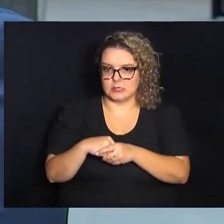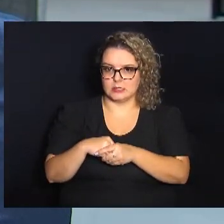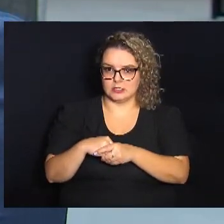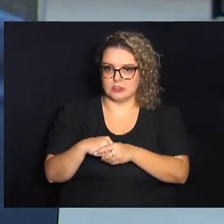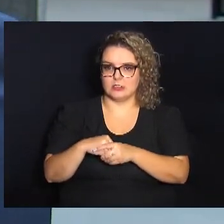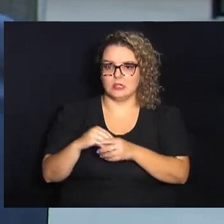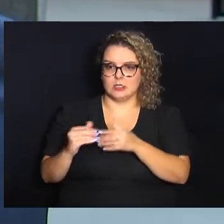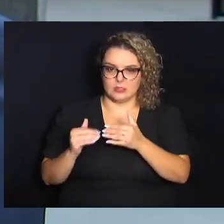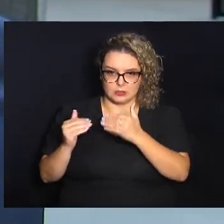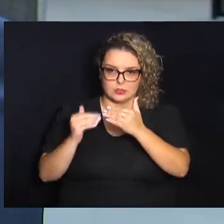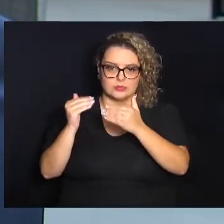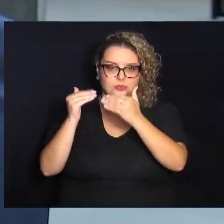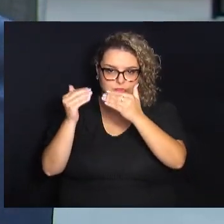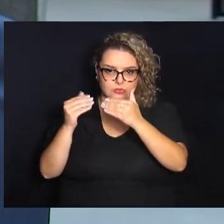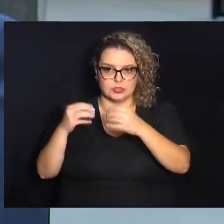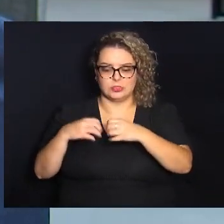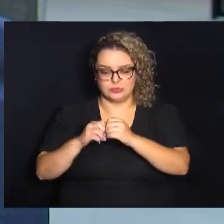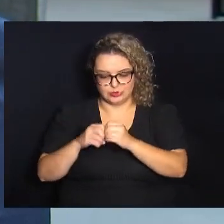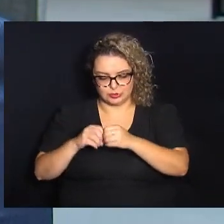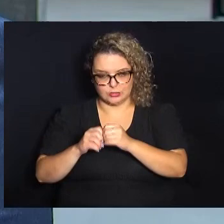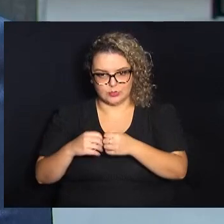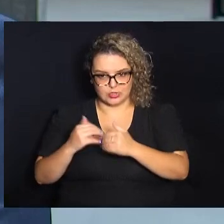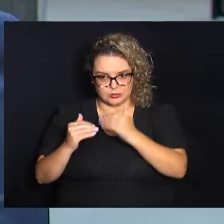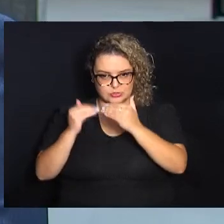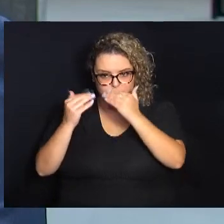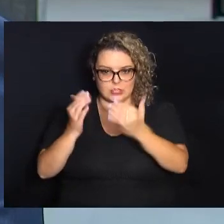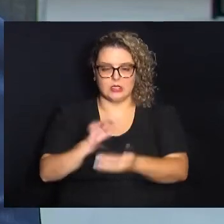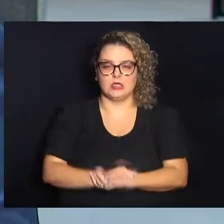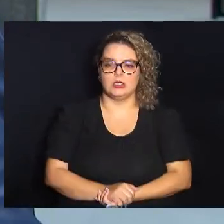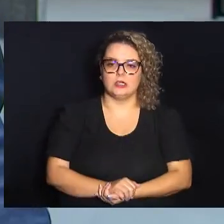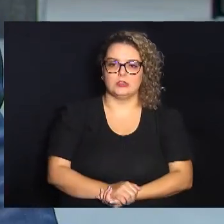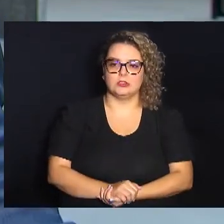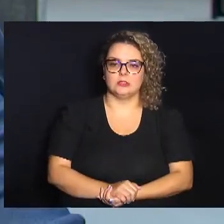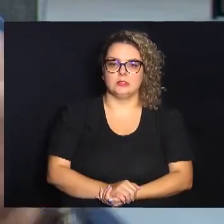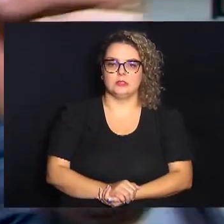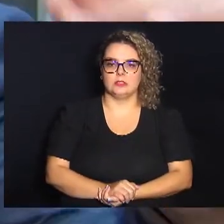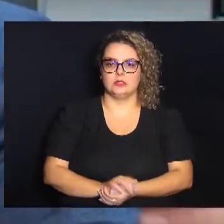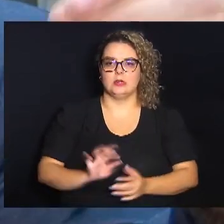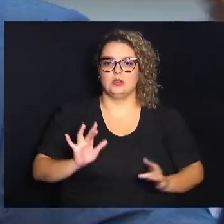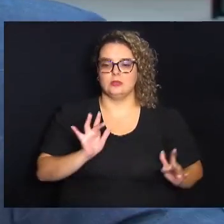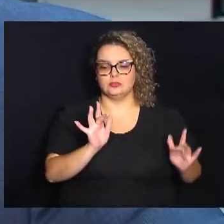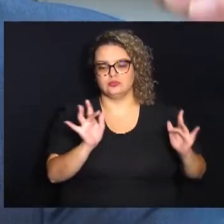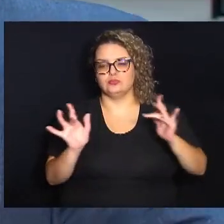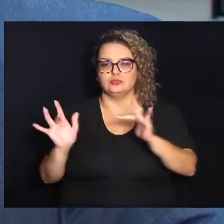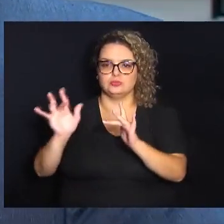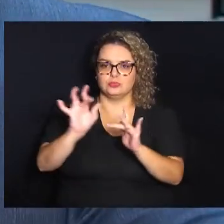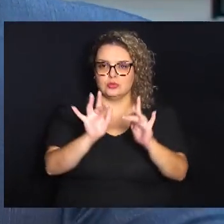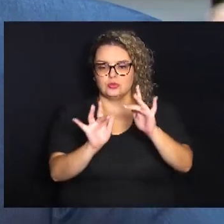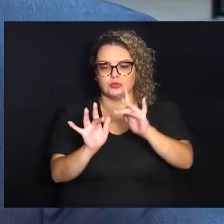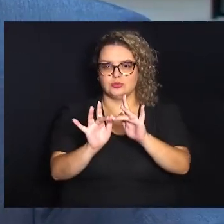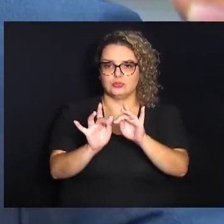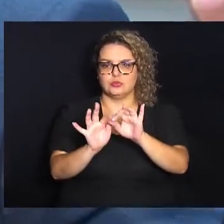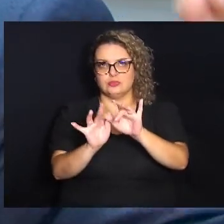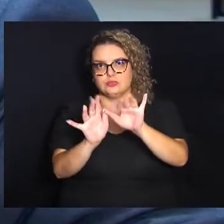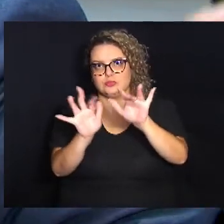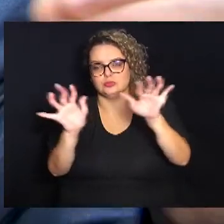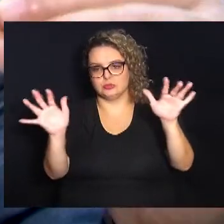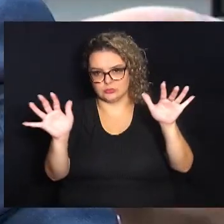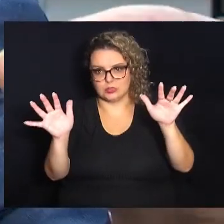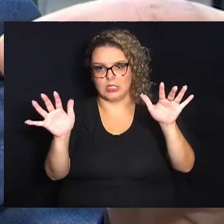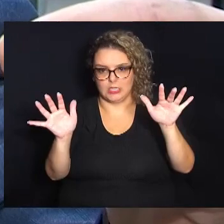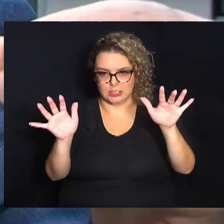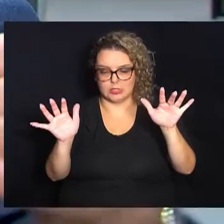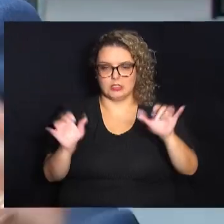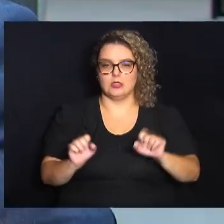foi ela é desenvolvida dentro de laboratórios, de maneira que ele vai acopular com outro mosquito soltado